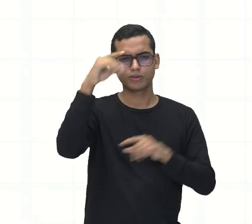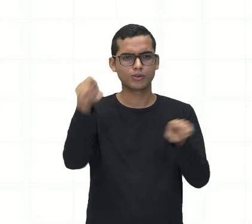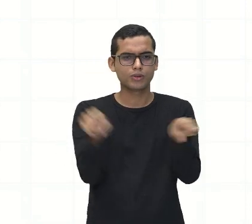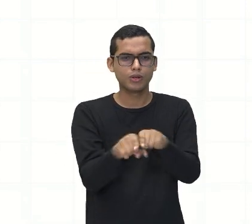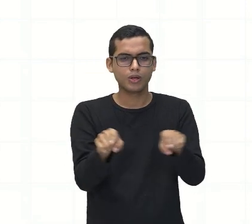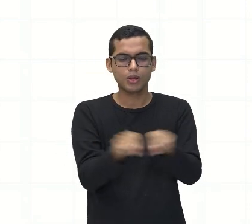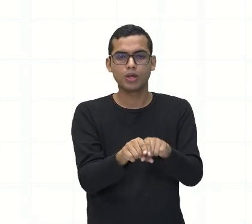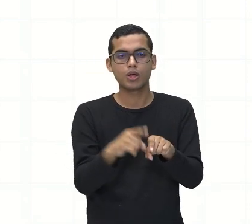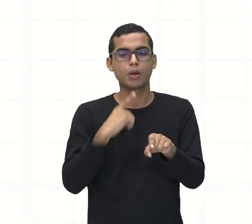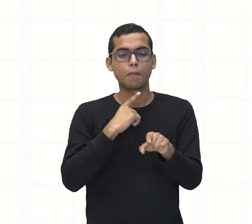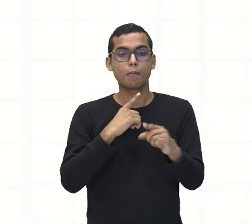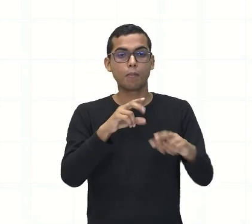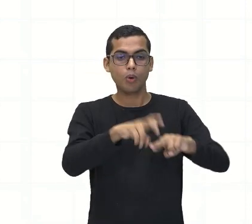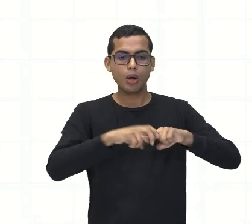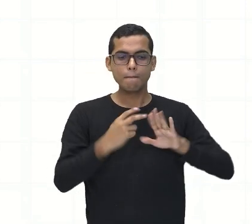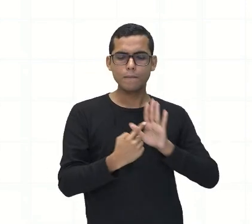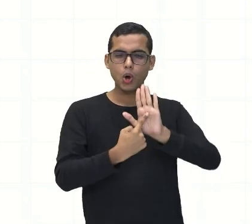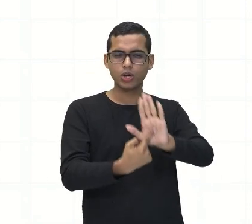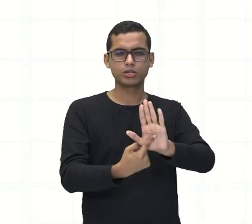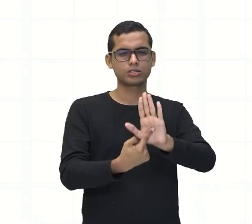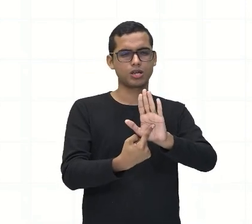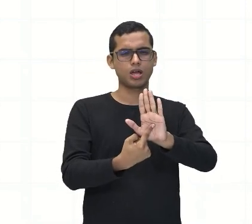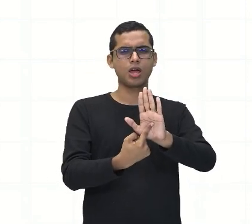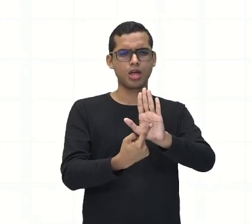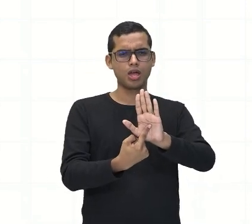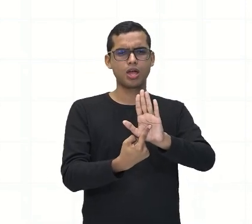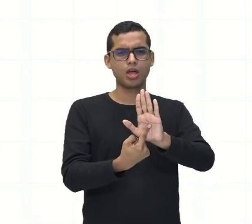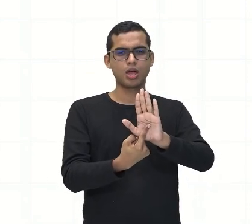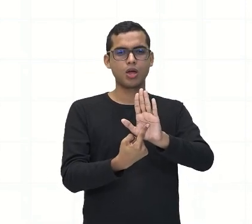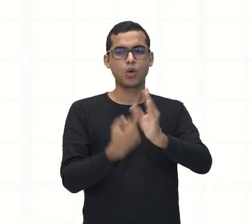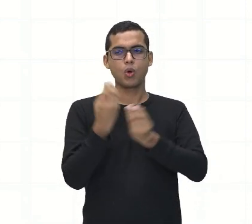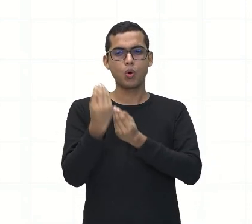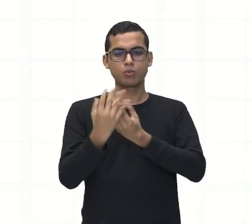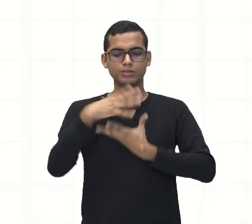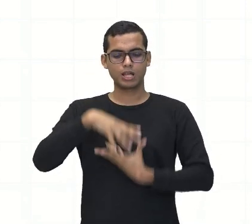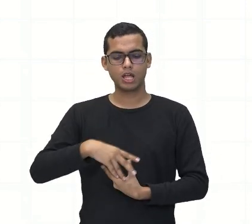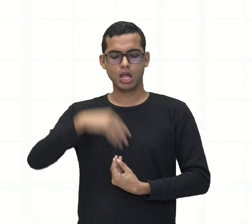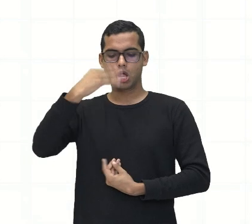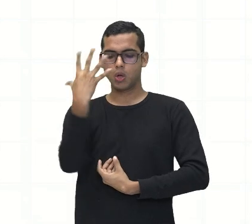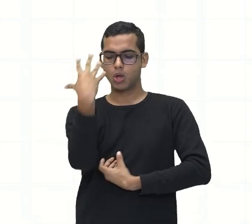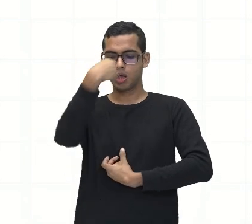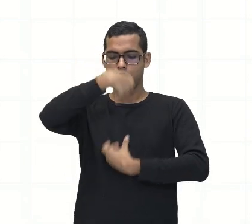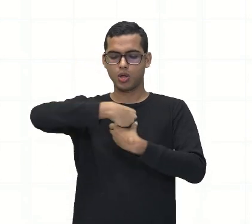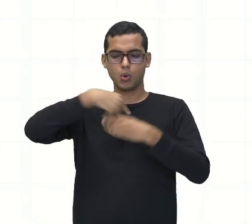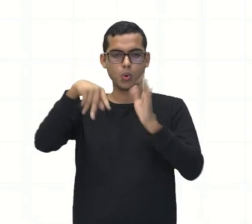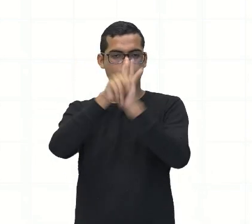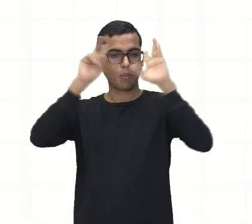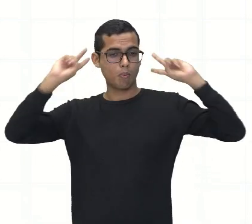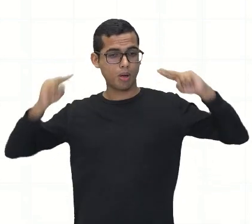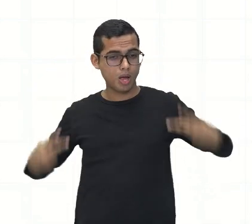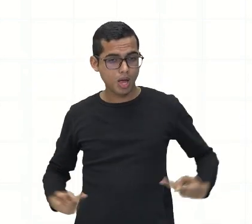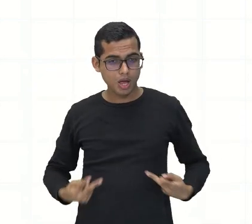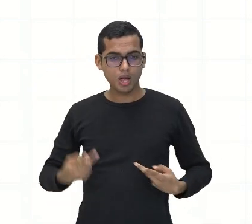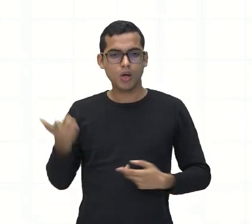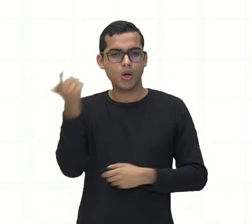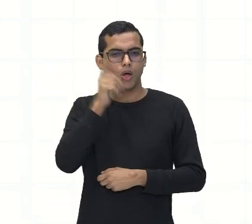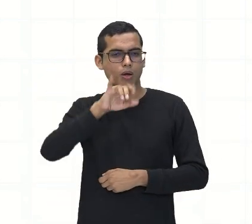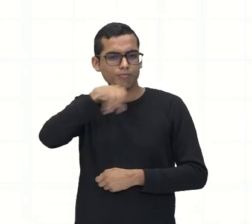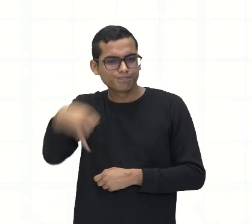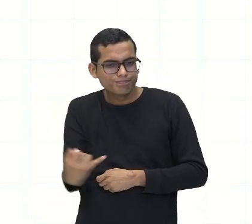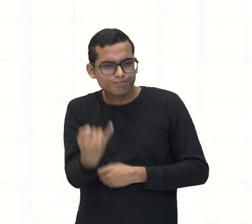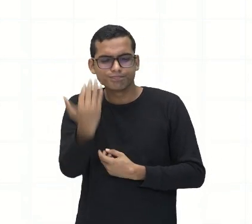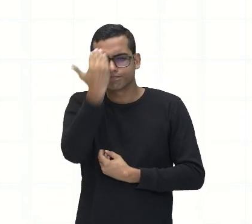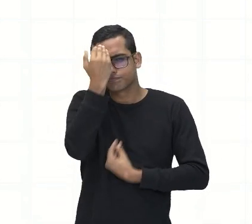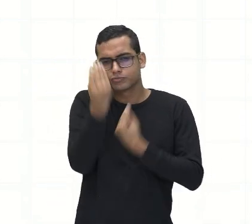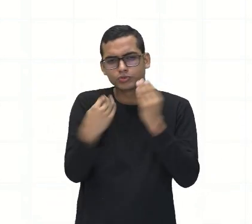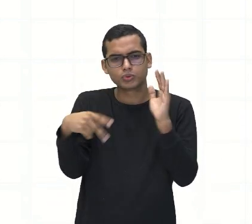profundidades da alma humana, explorando nossos sentimentos, nossos pensamentos e